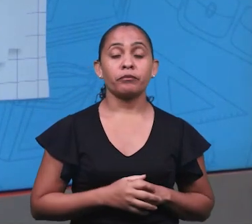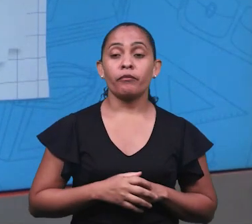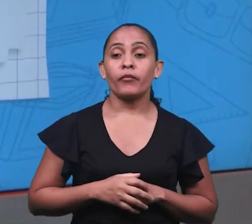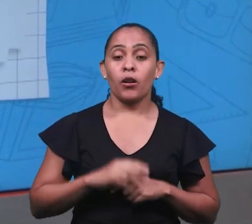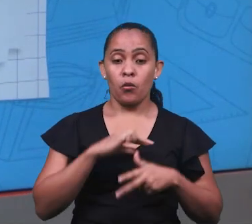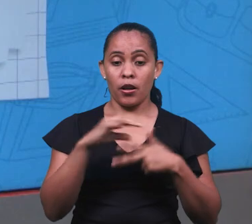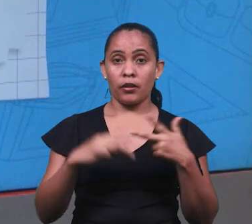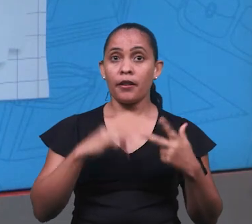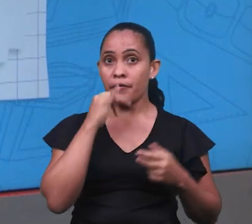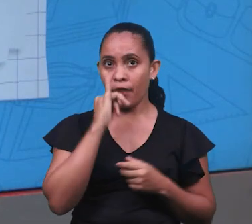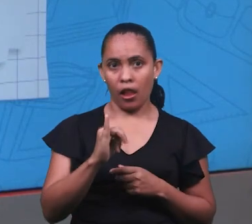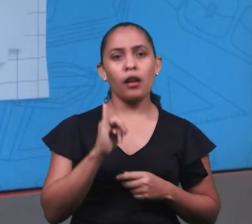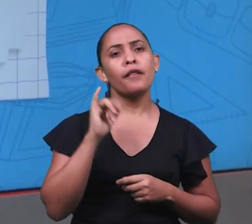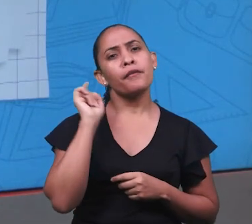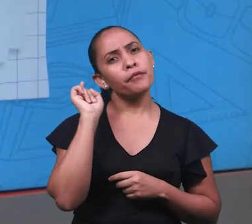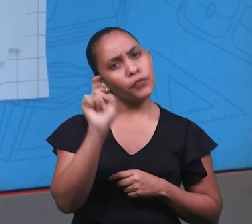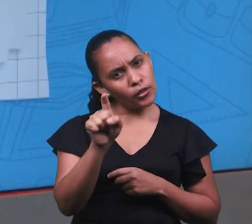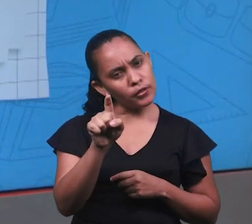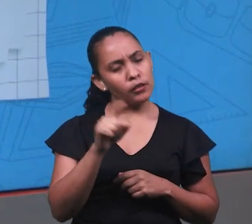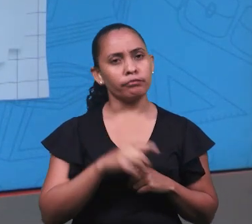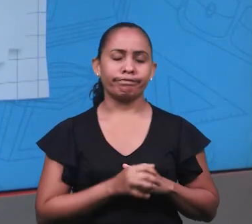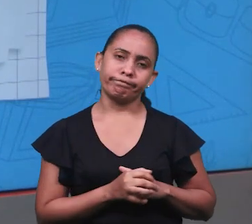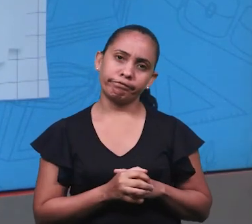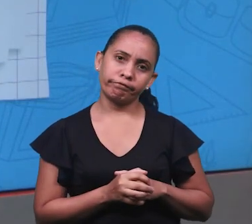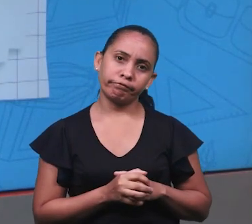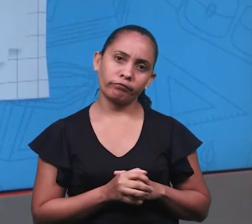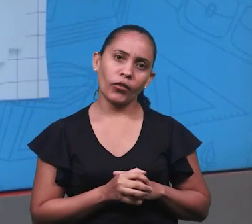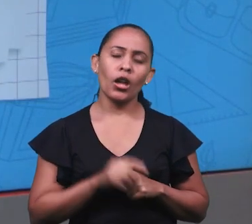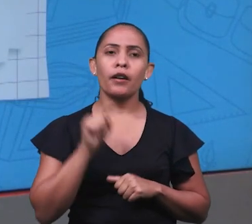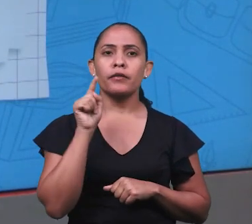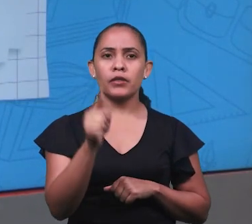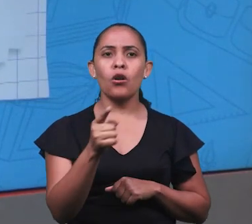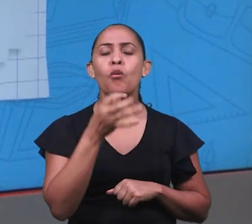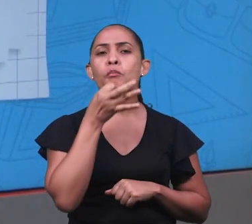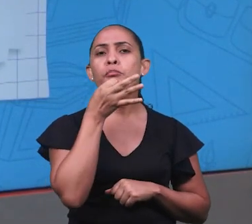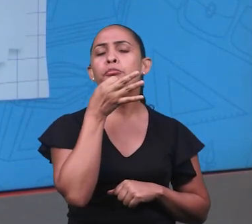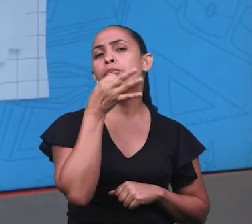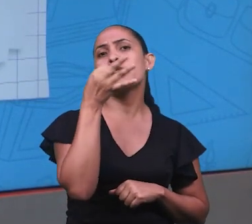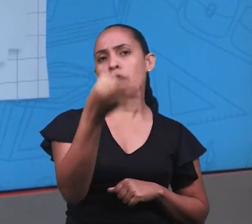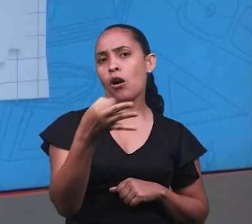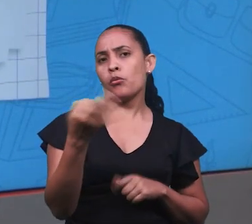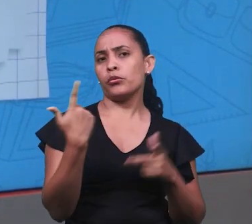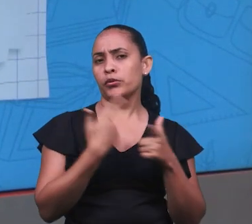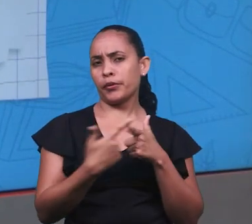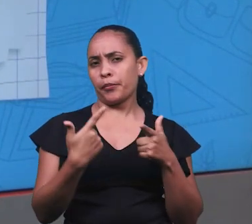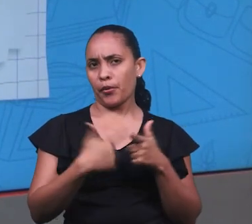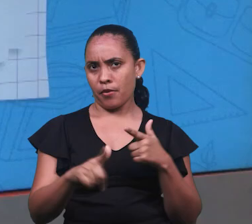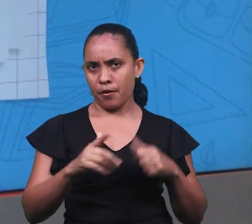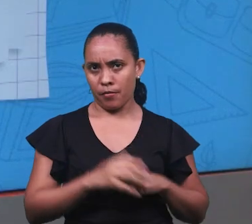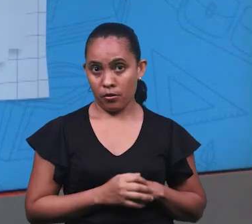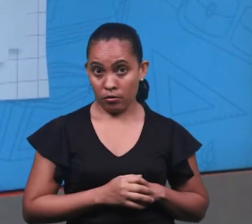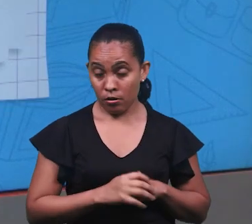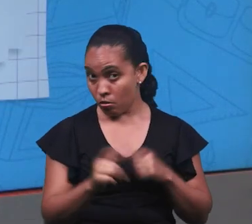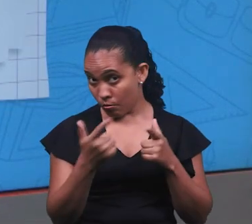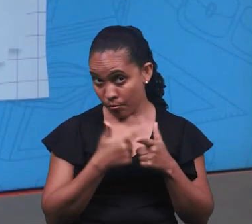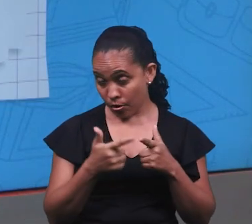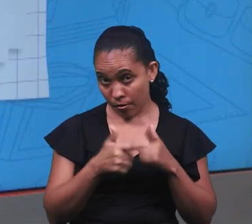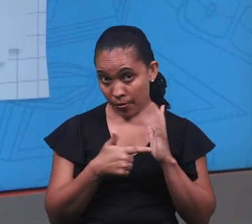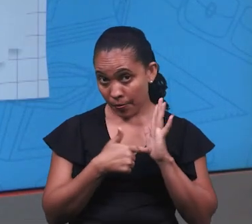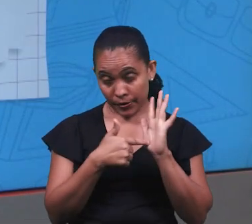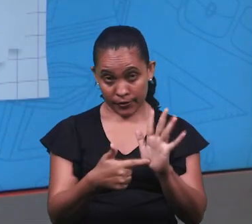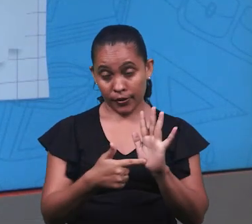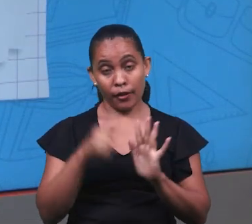fala bem assim, cidadão, cidadã, o que você tem a dizer sobre esse problema? O problema apresentado a você